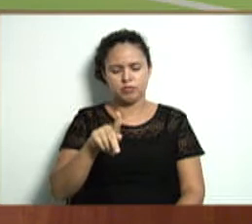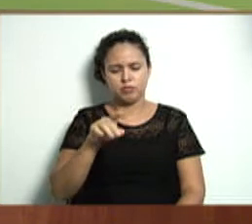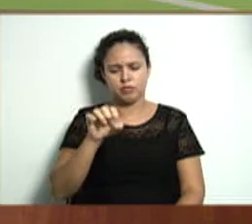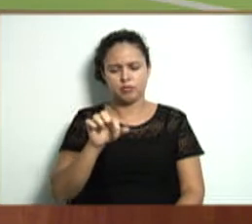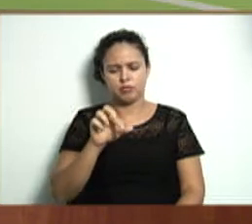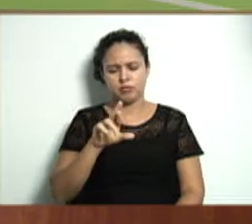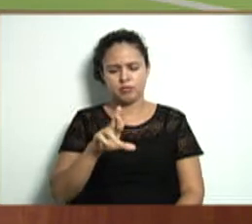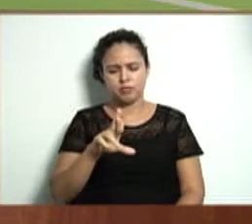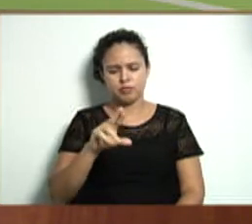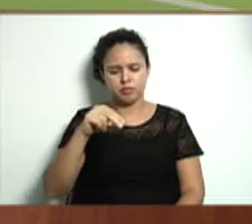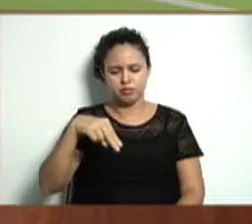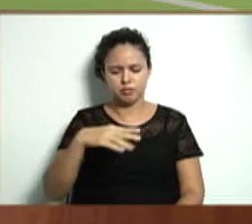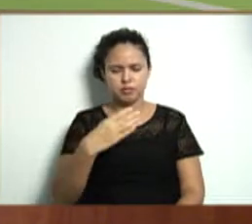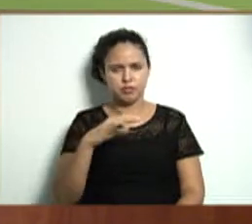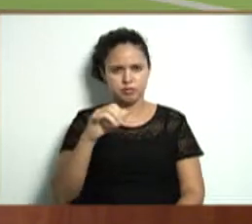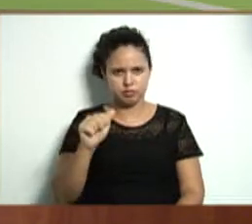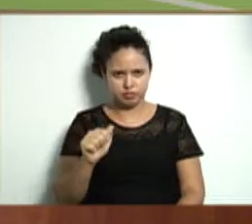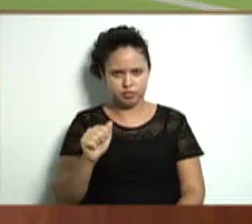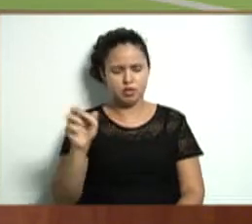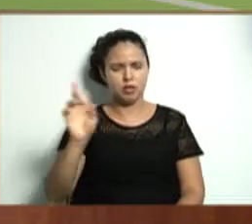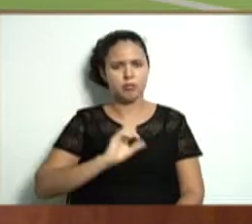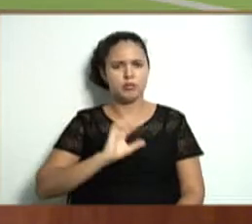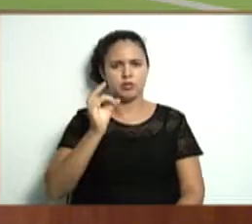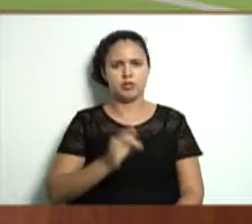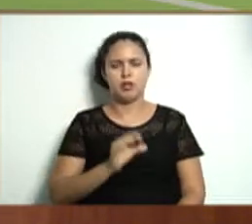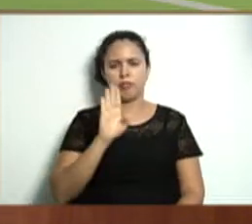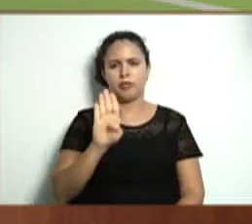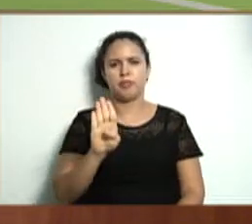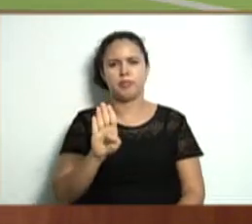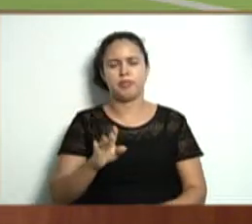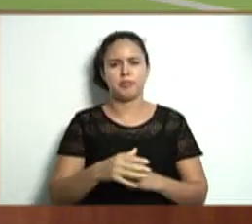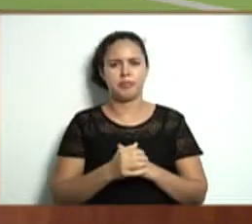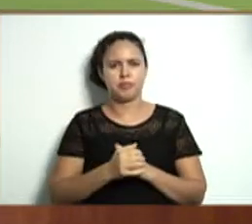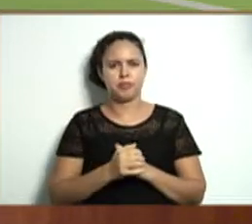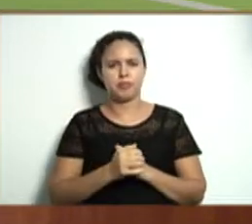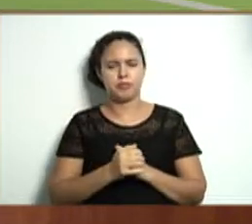B. E é isso aí. O